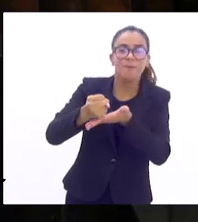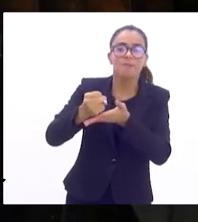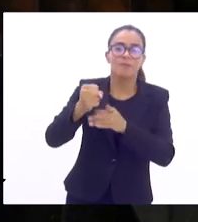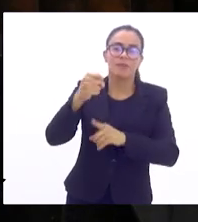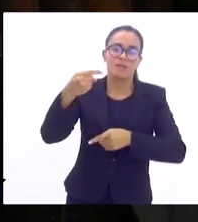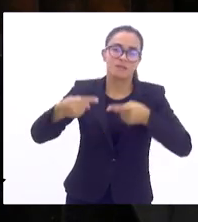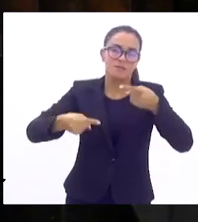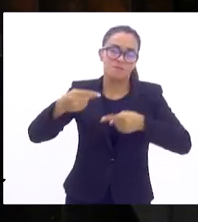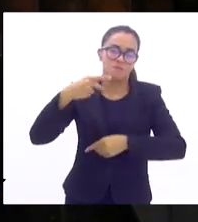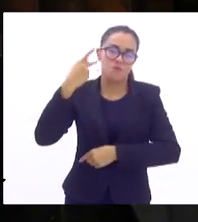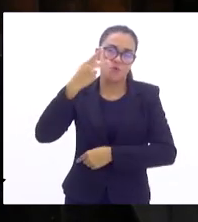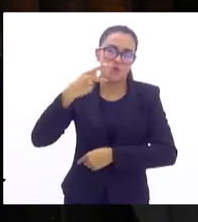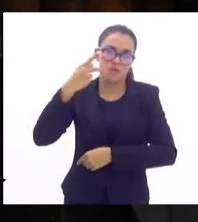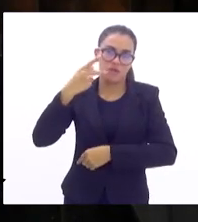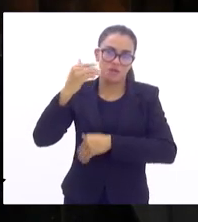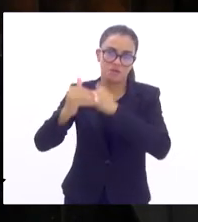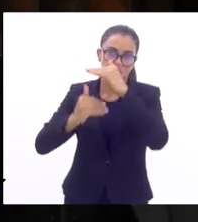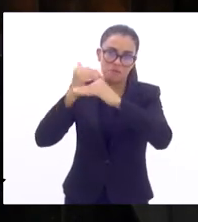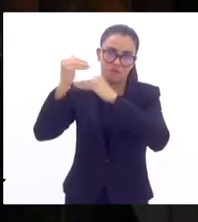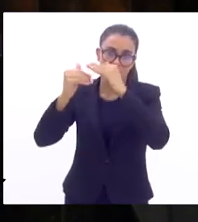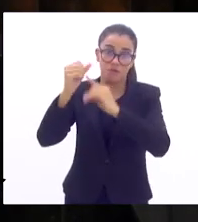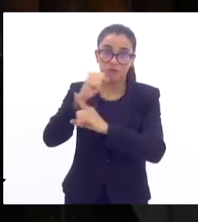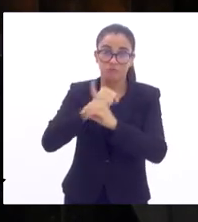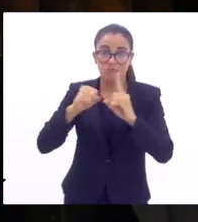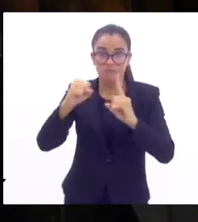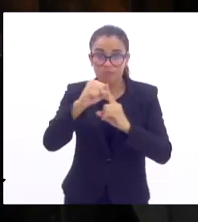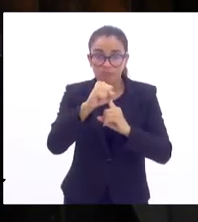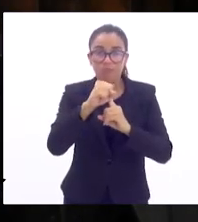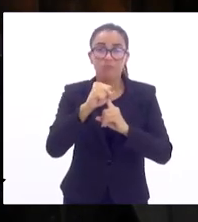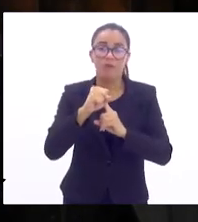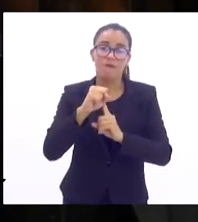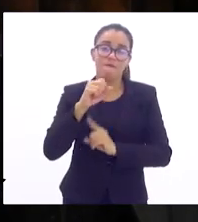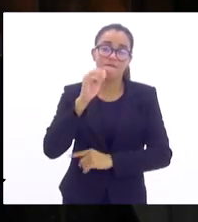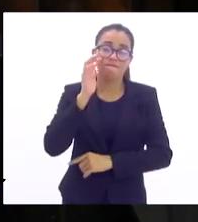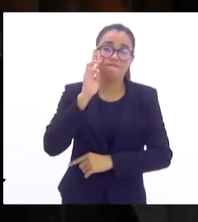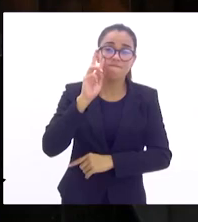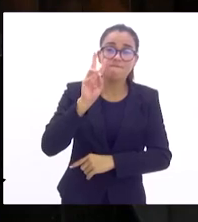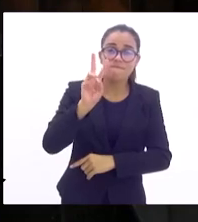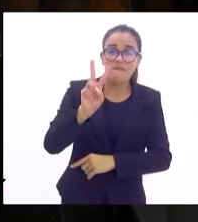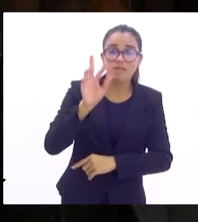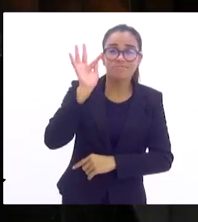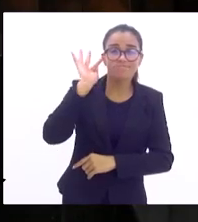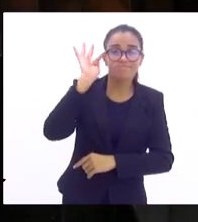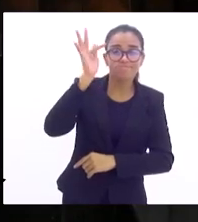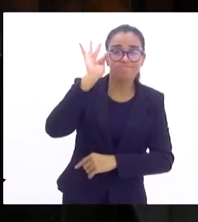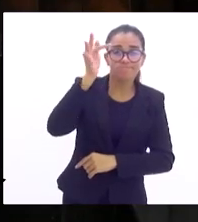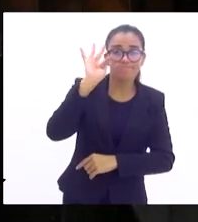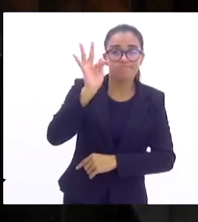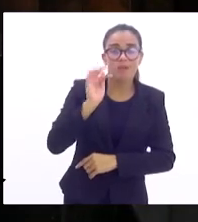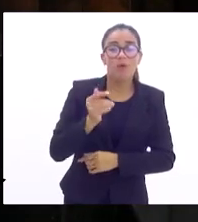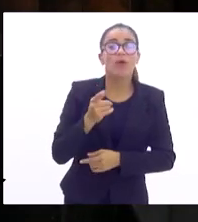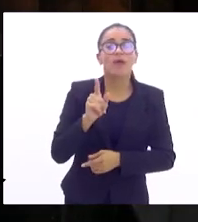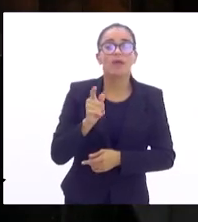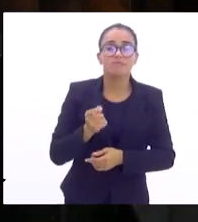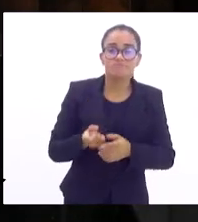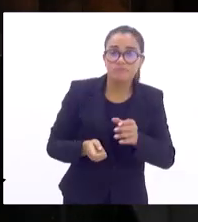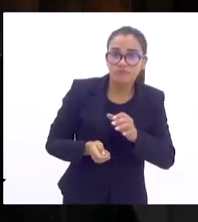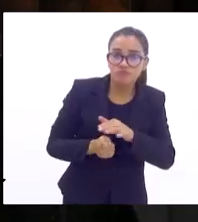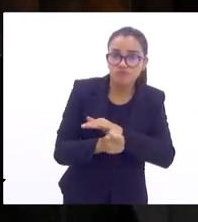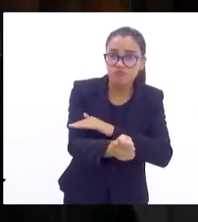econômico social visando gerar emprego gerar renda